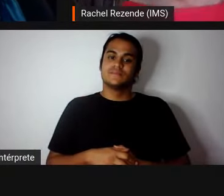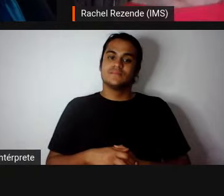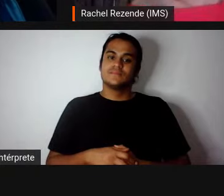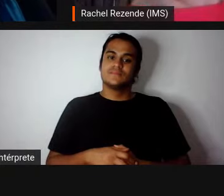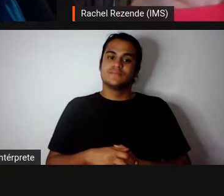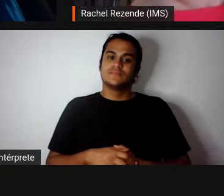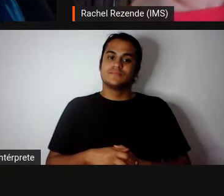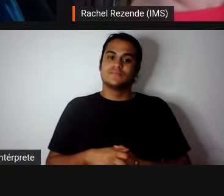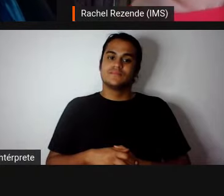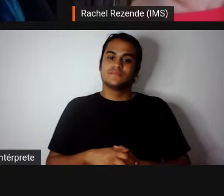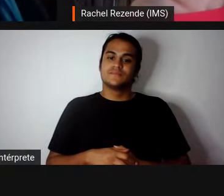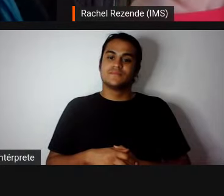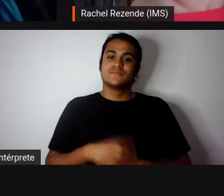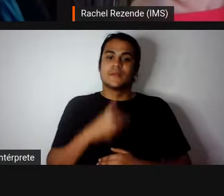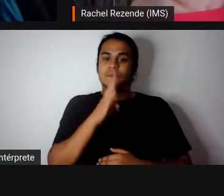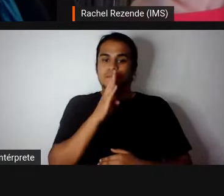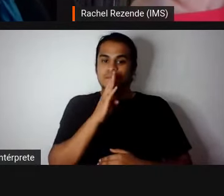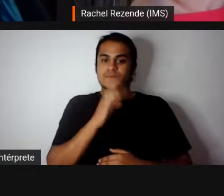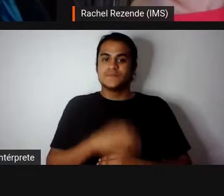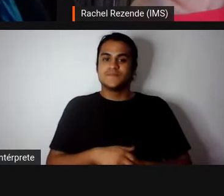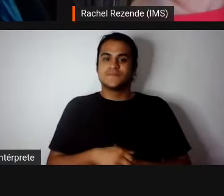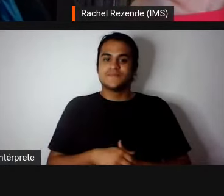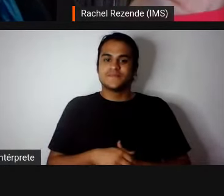Você está sem som.